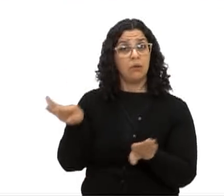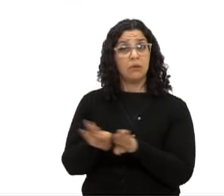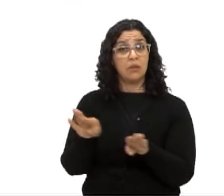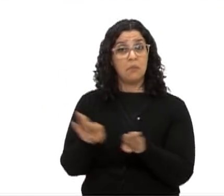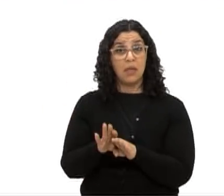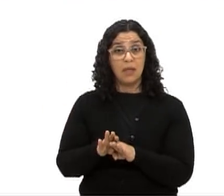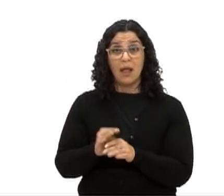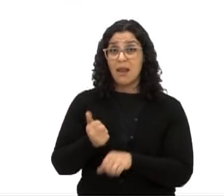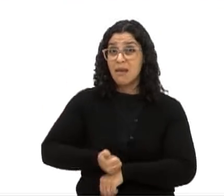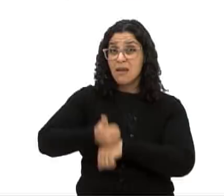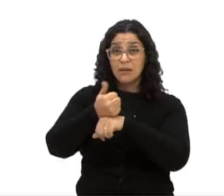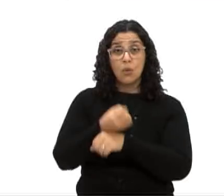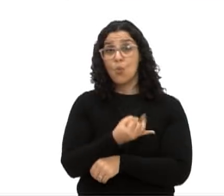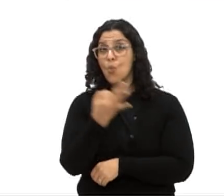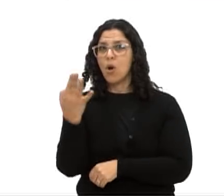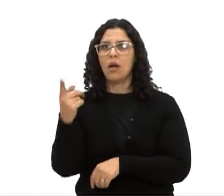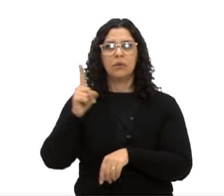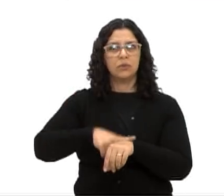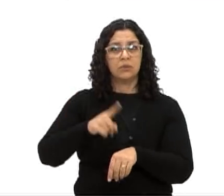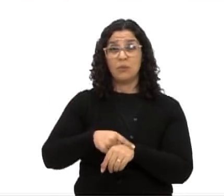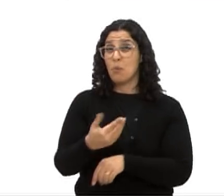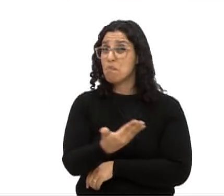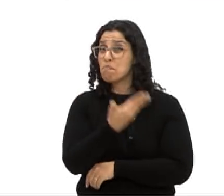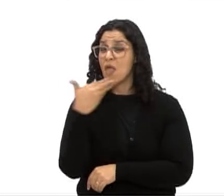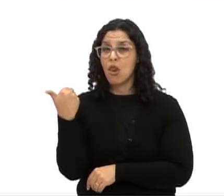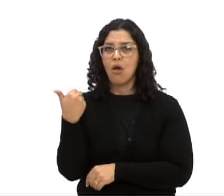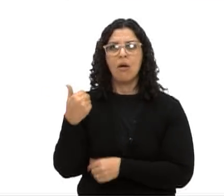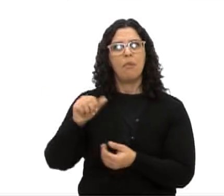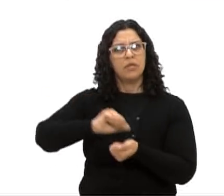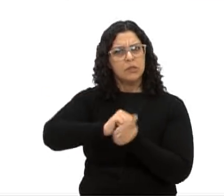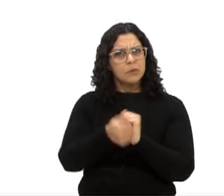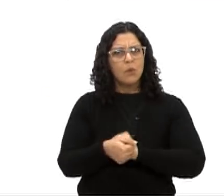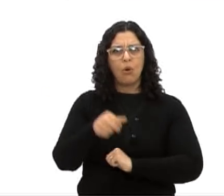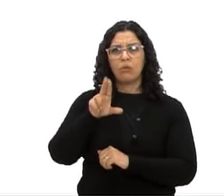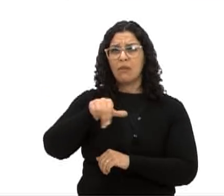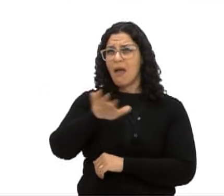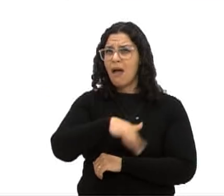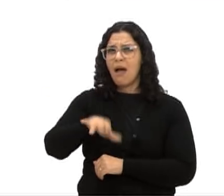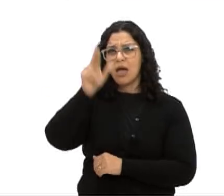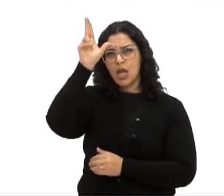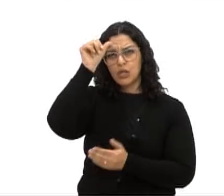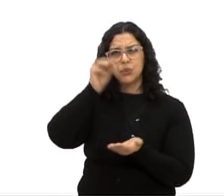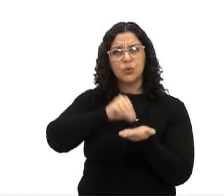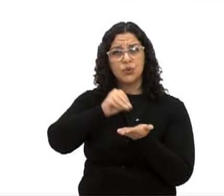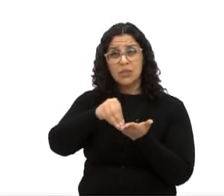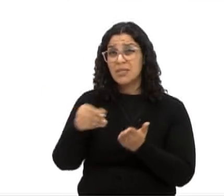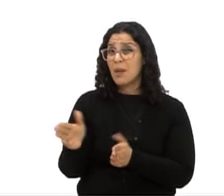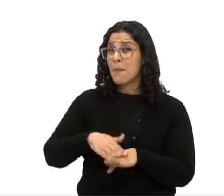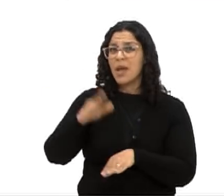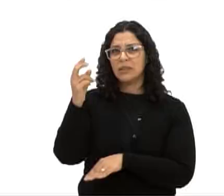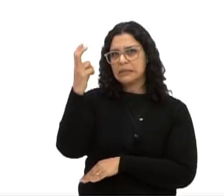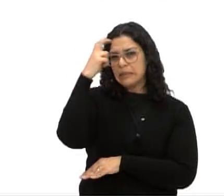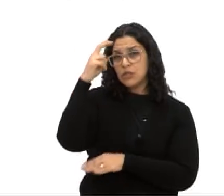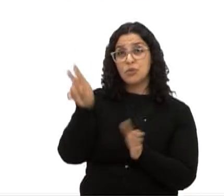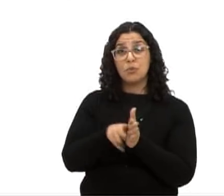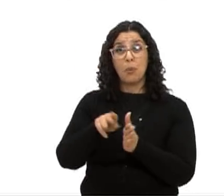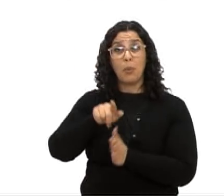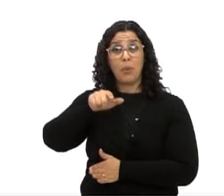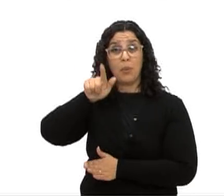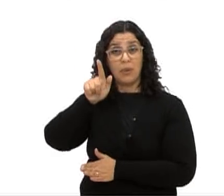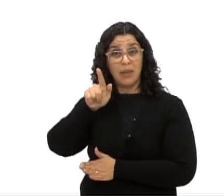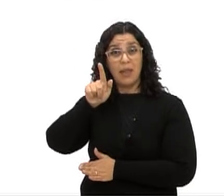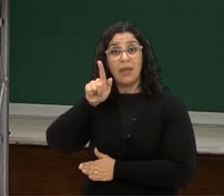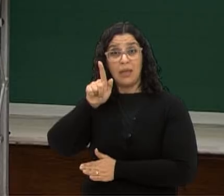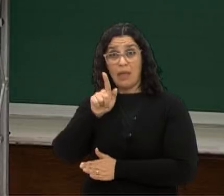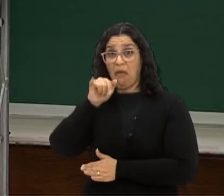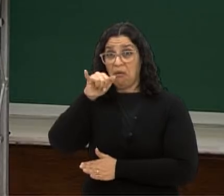xadrez por tanto tempo. O melhor jogador na história do xadrez. Uma das pessoas vivas mais inteligentes do mundo, com um QI de 192